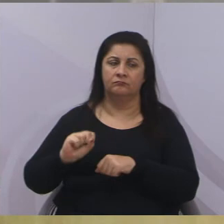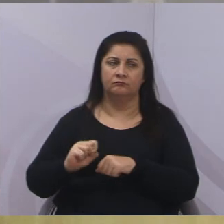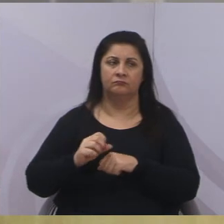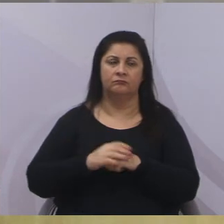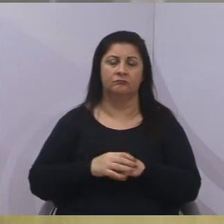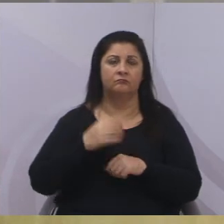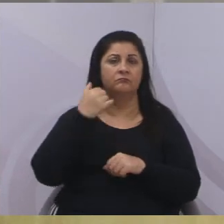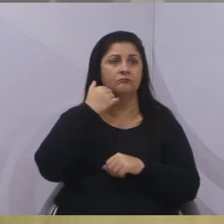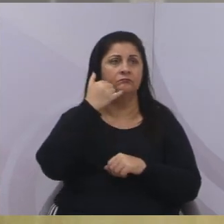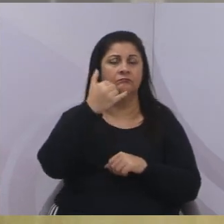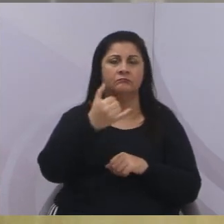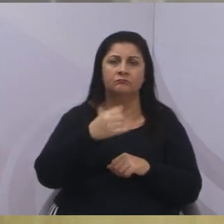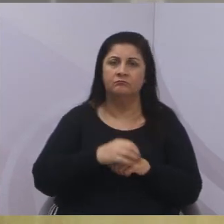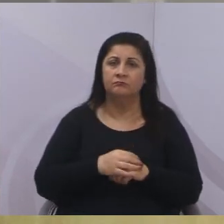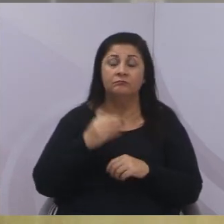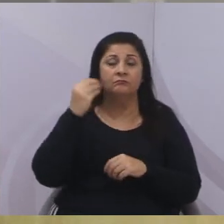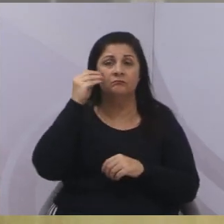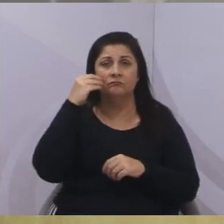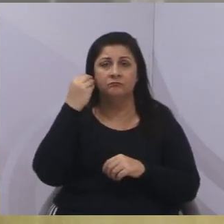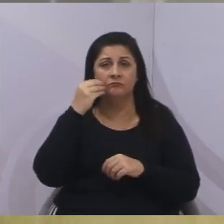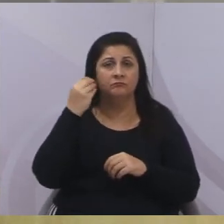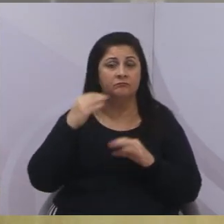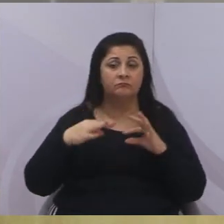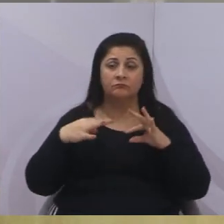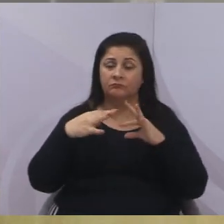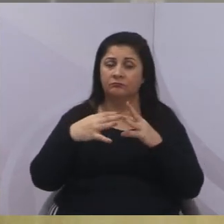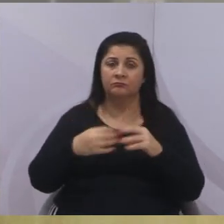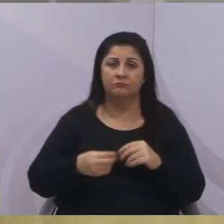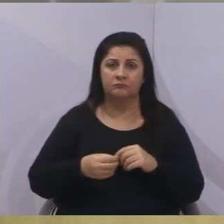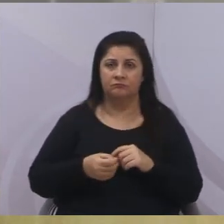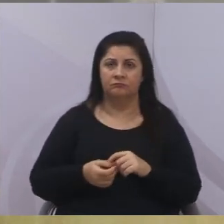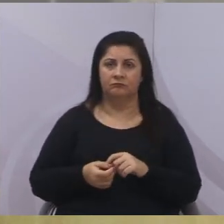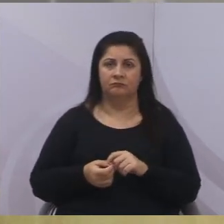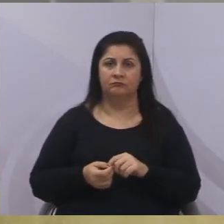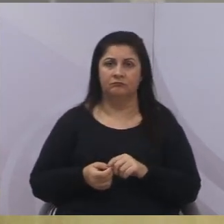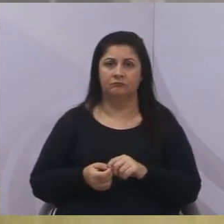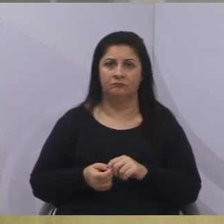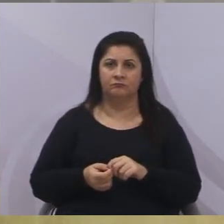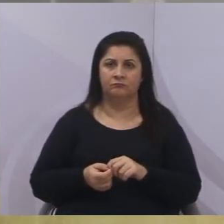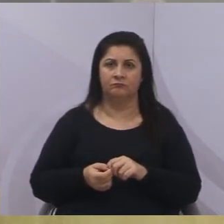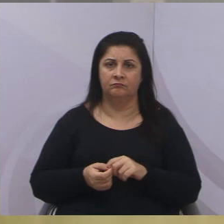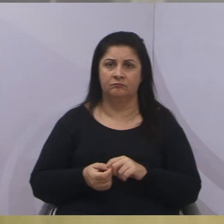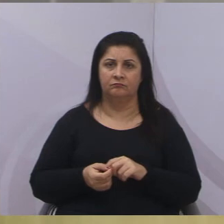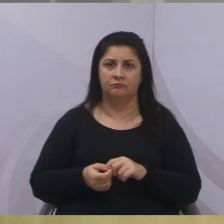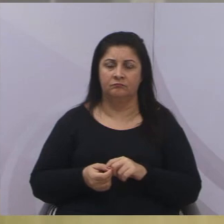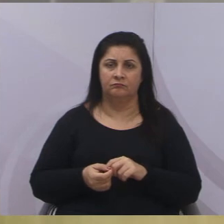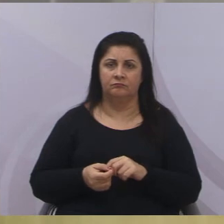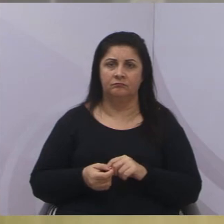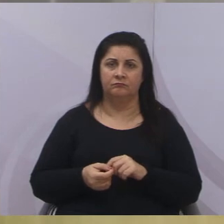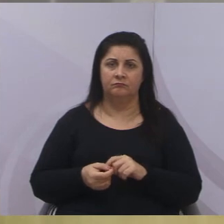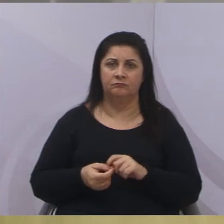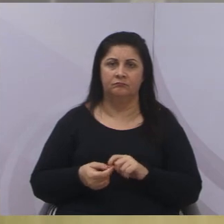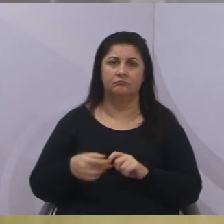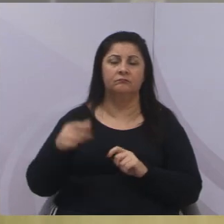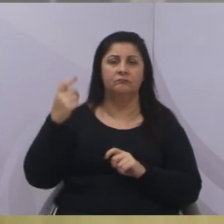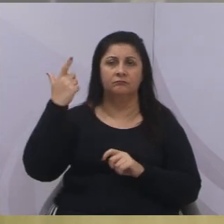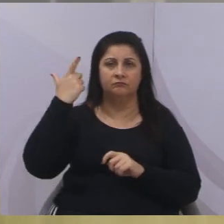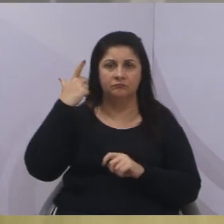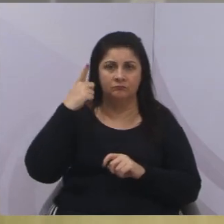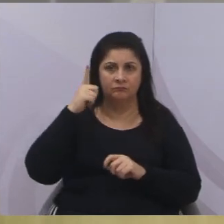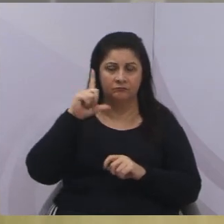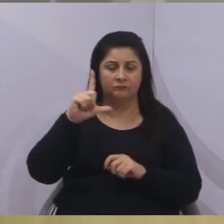ligar na regulação, ela vai buscar todas as alternativas para poder garantir esse